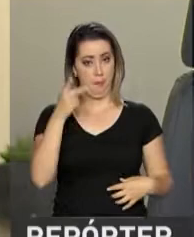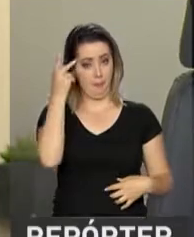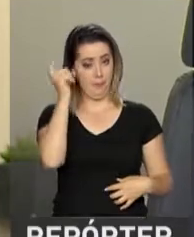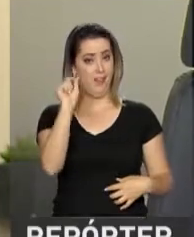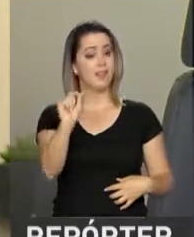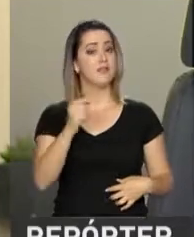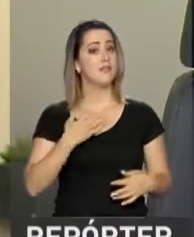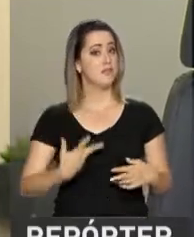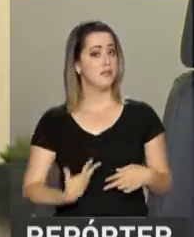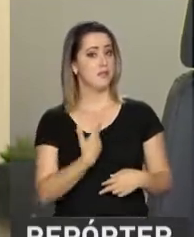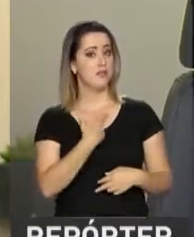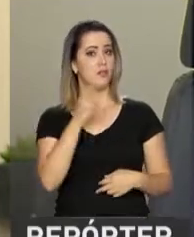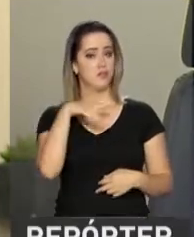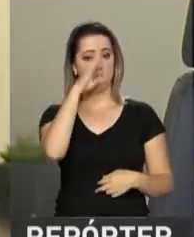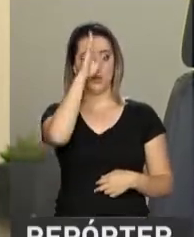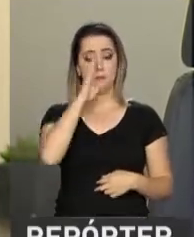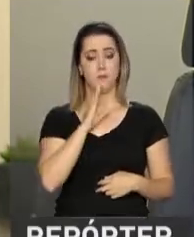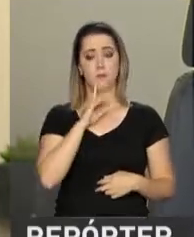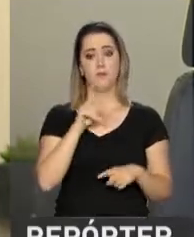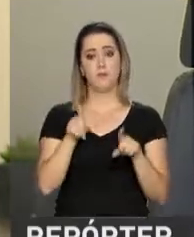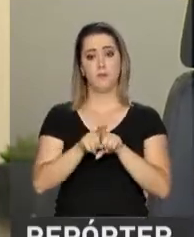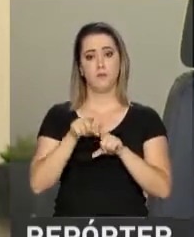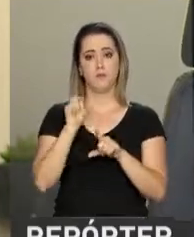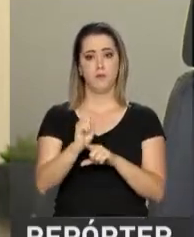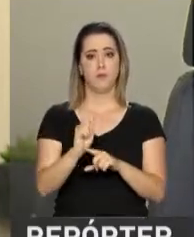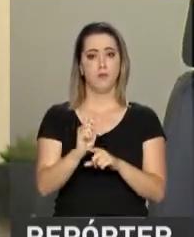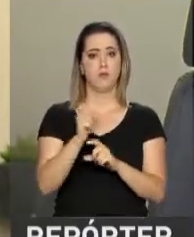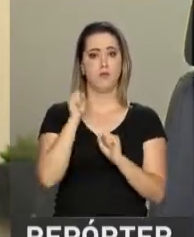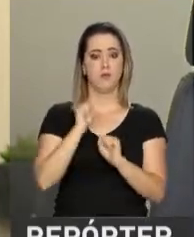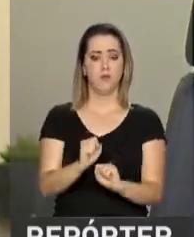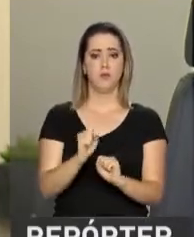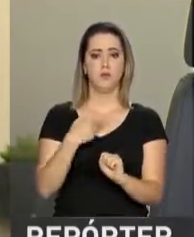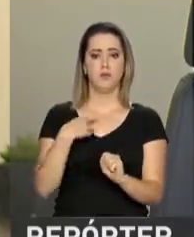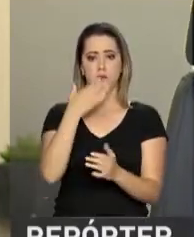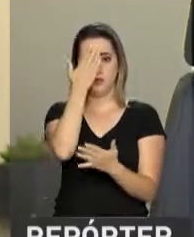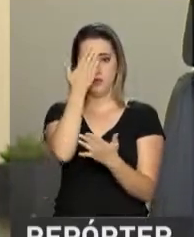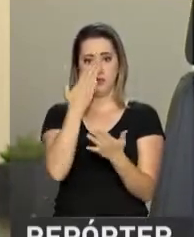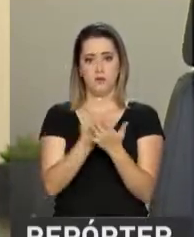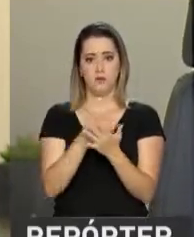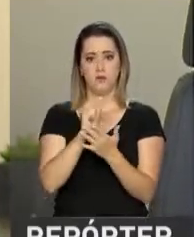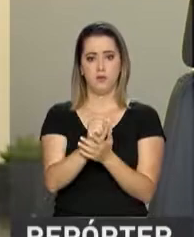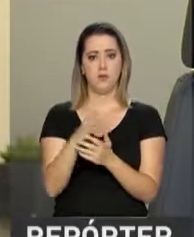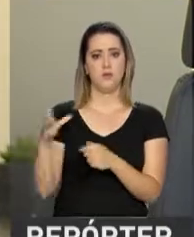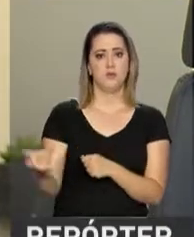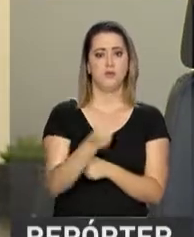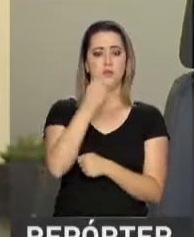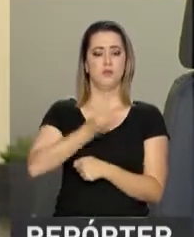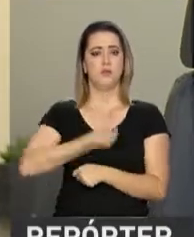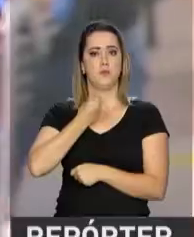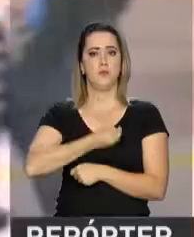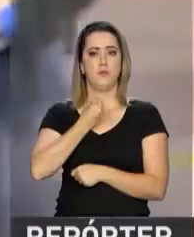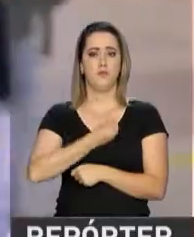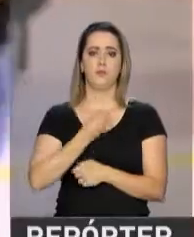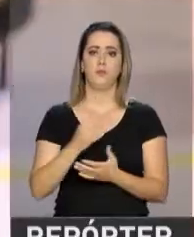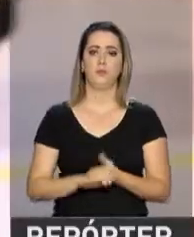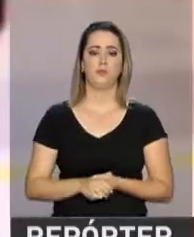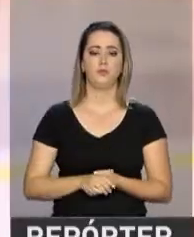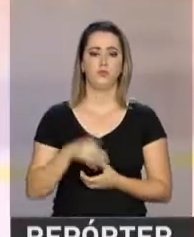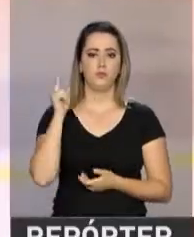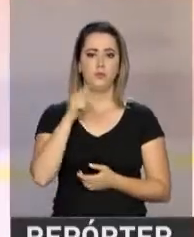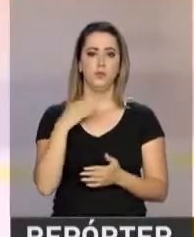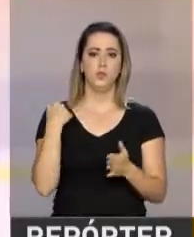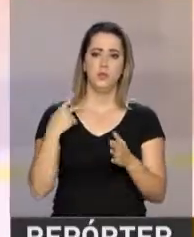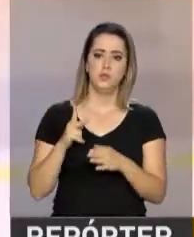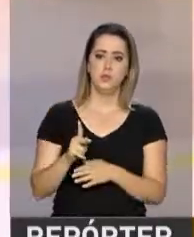de graça assim e que possibilitou eu acredito que salvou muitas vidas ainda faz cada vez mais